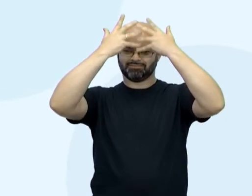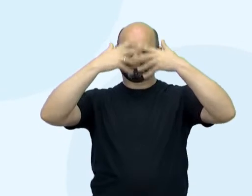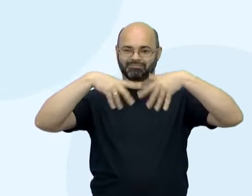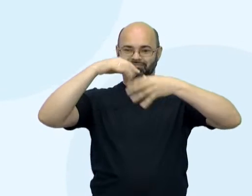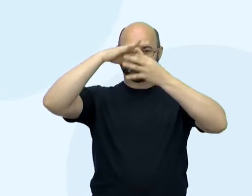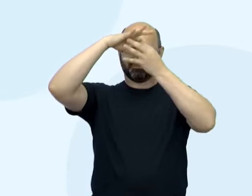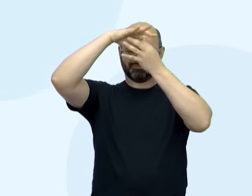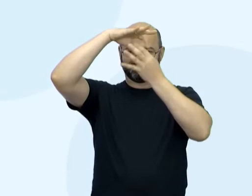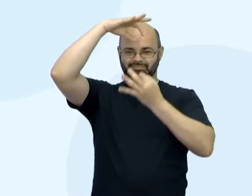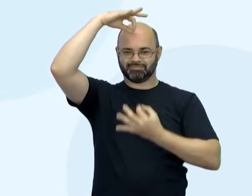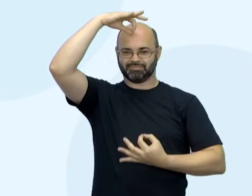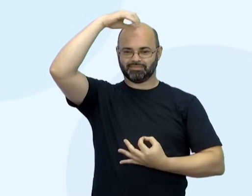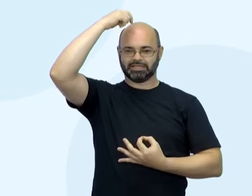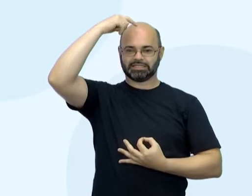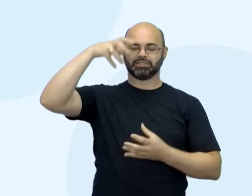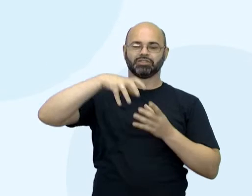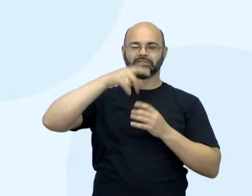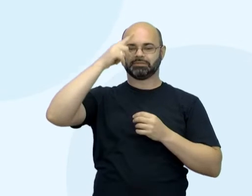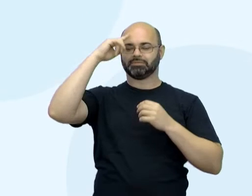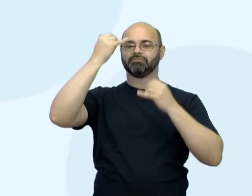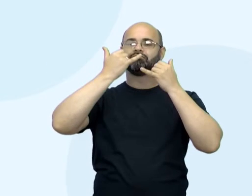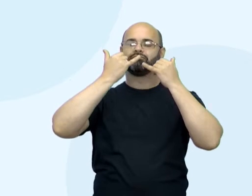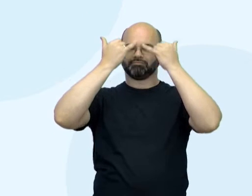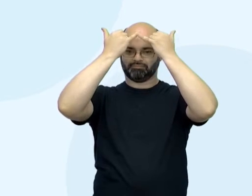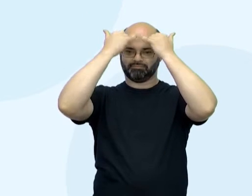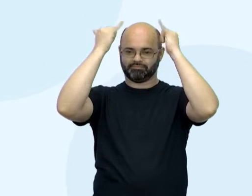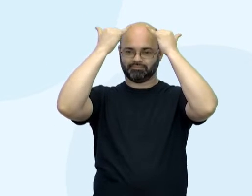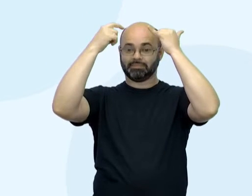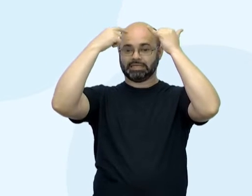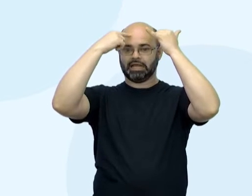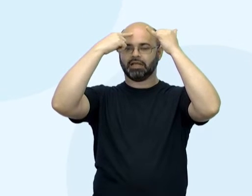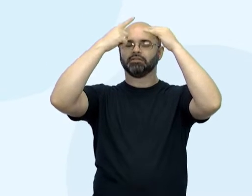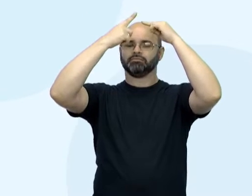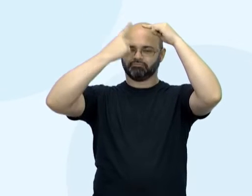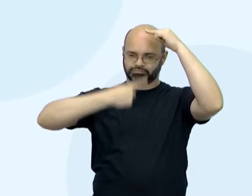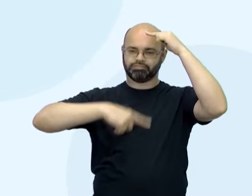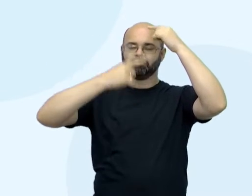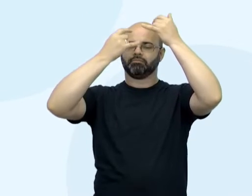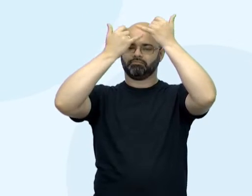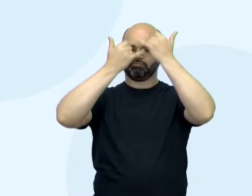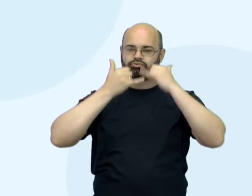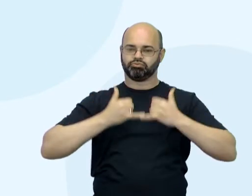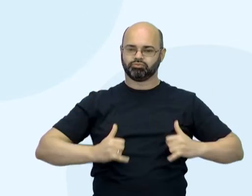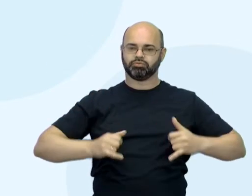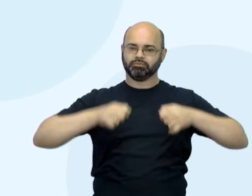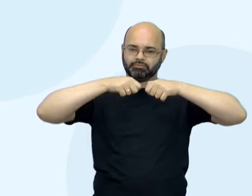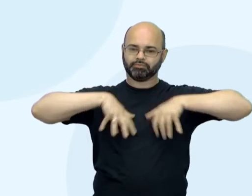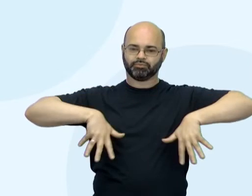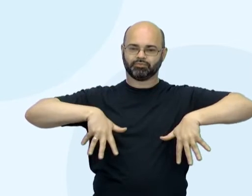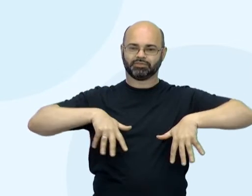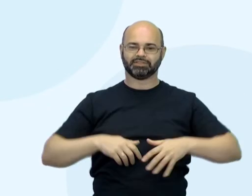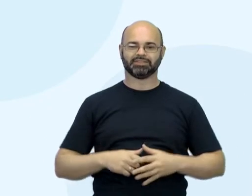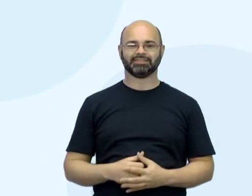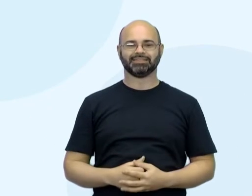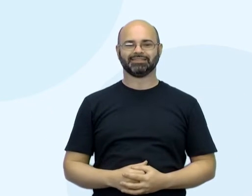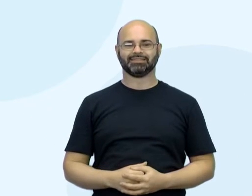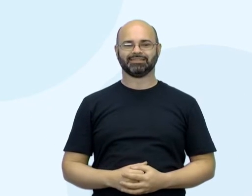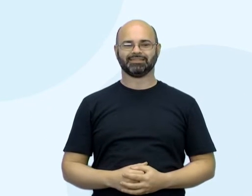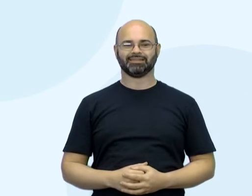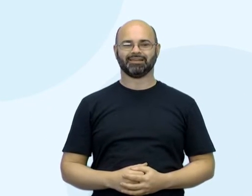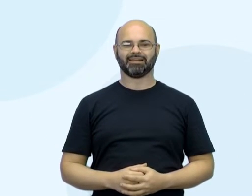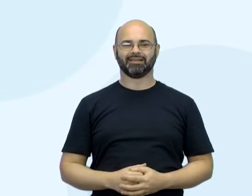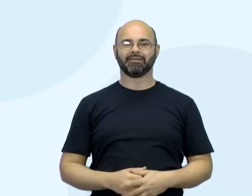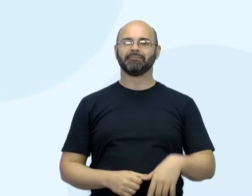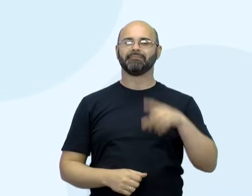impulsos nervosos que vêm, evidentemente, desse sistema. Olha aí o exemplo para você chegando aí,